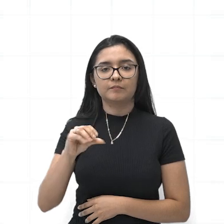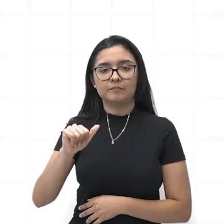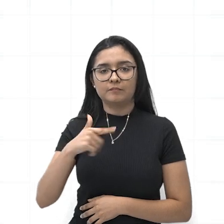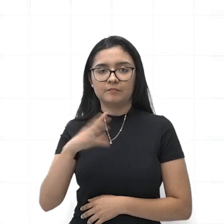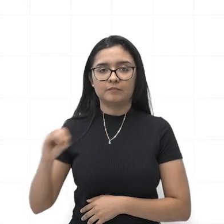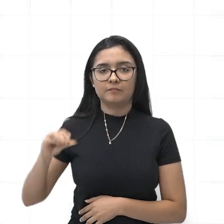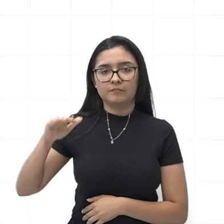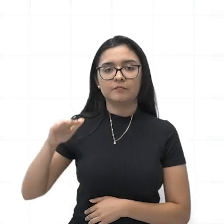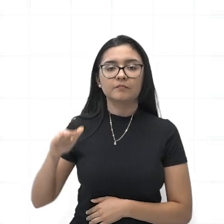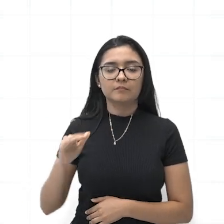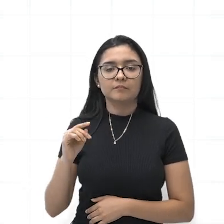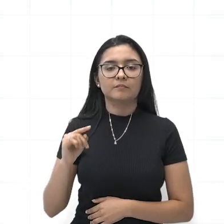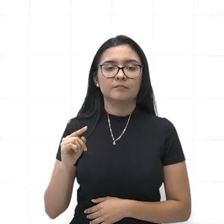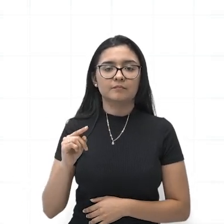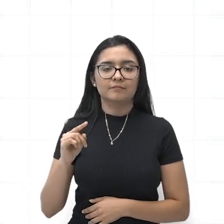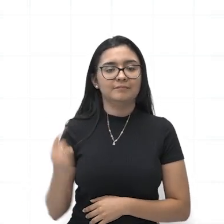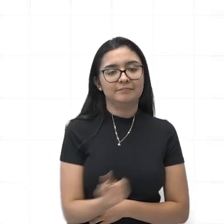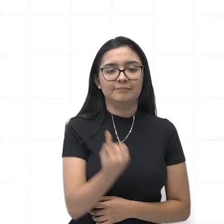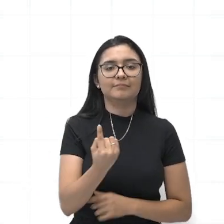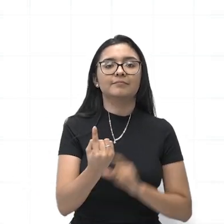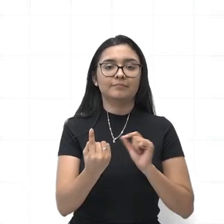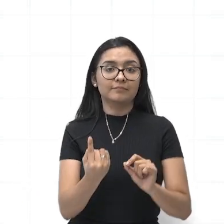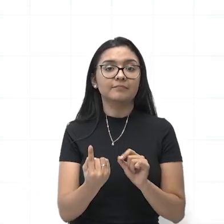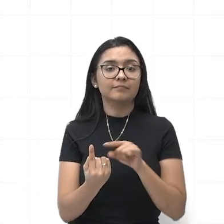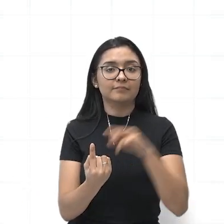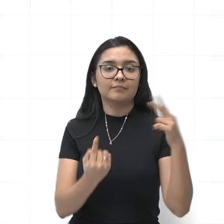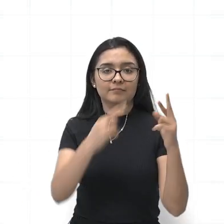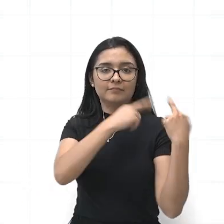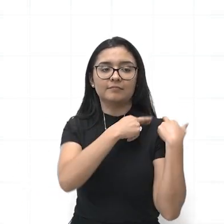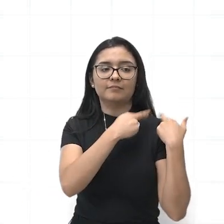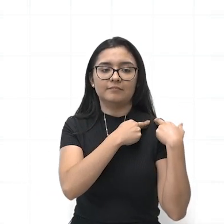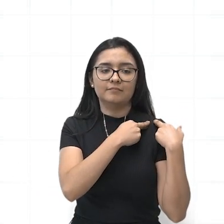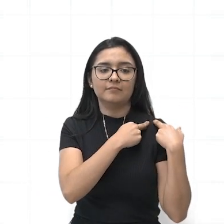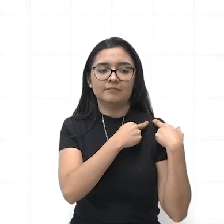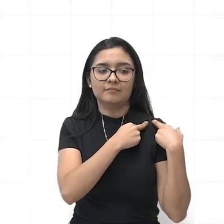né, pequeno meio de campo, que recebe a bola.